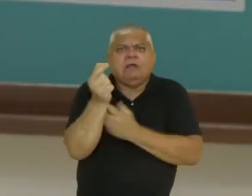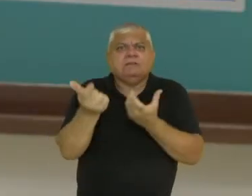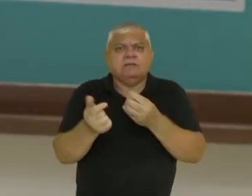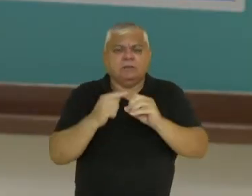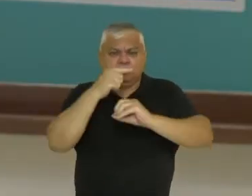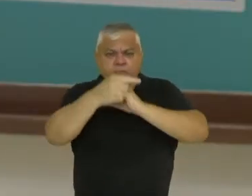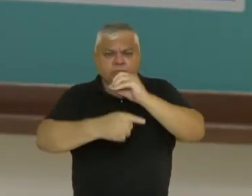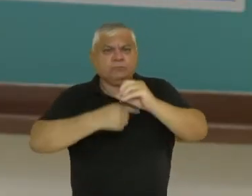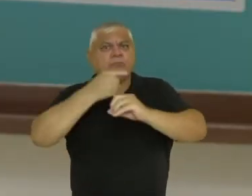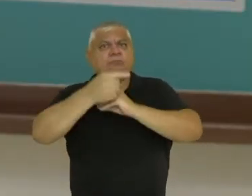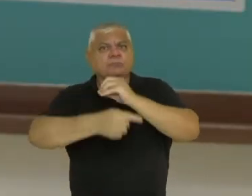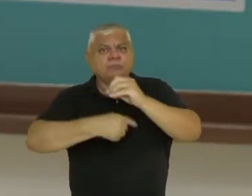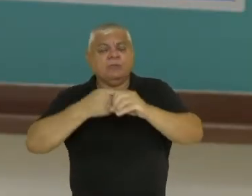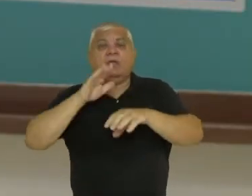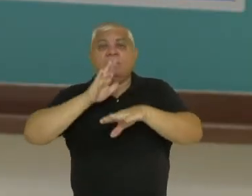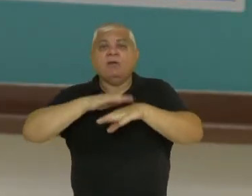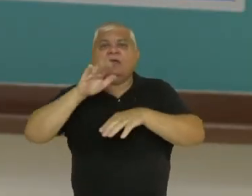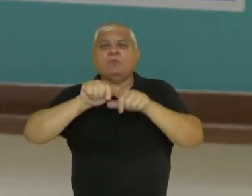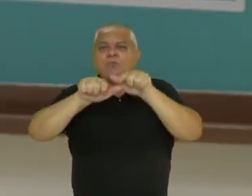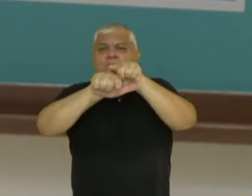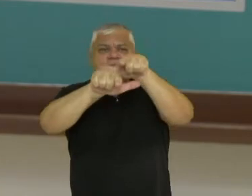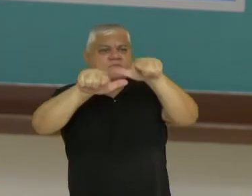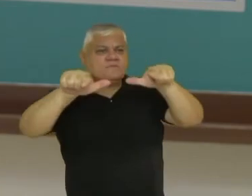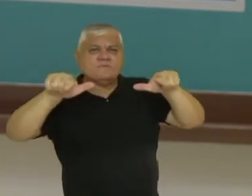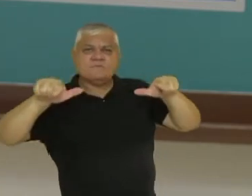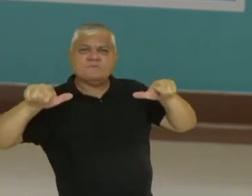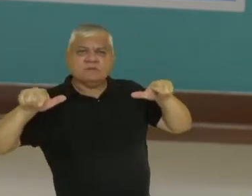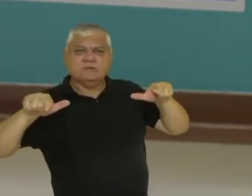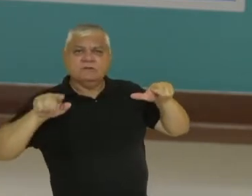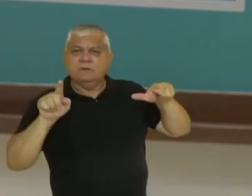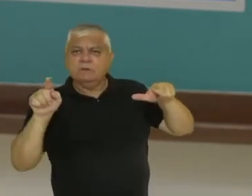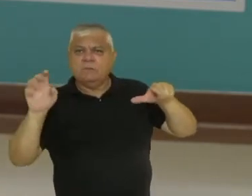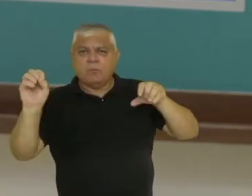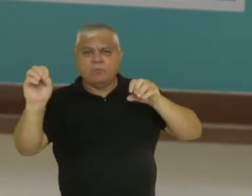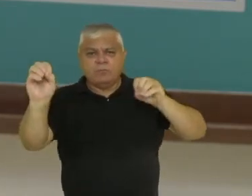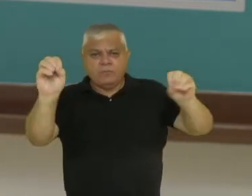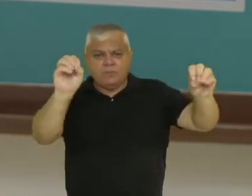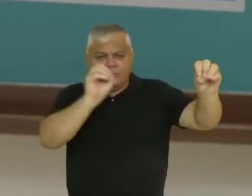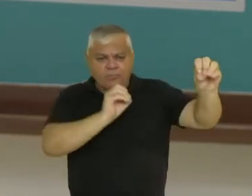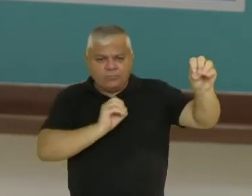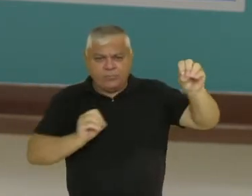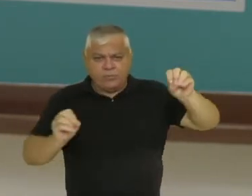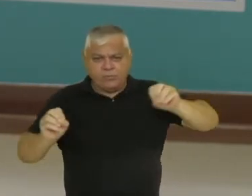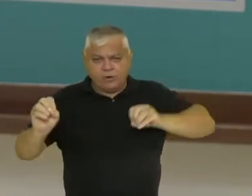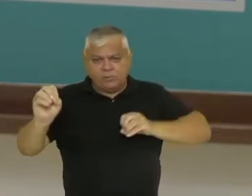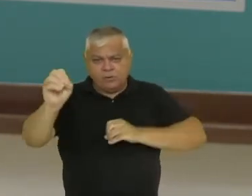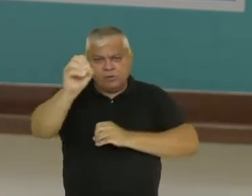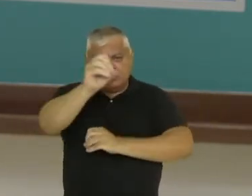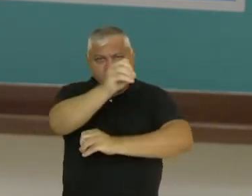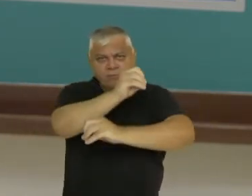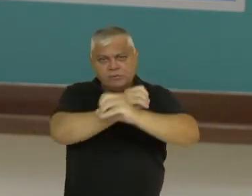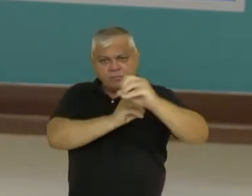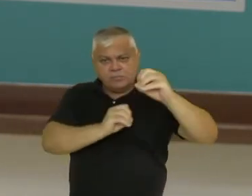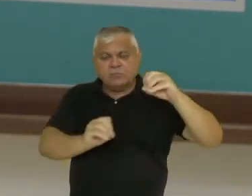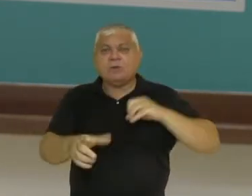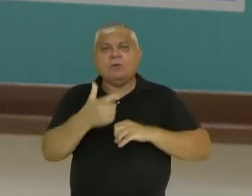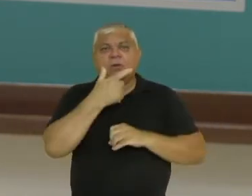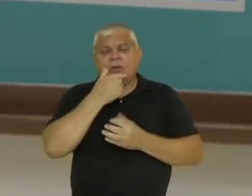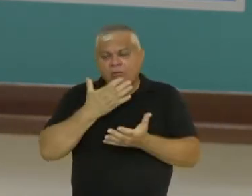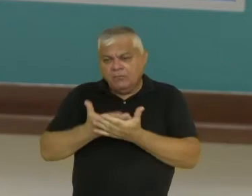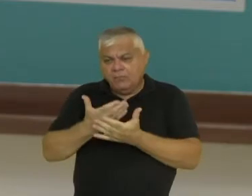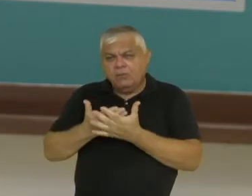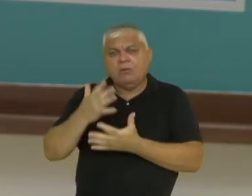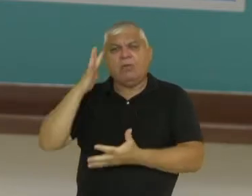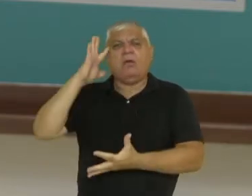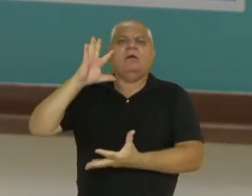ele é muito mais espaço vazio do que espaço preenchido e foi através do experimento de Rutherford que a gente chegou nessa